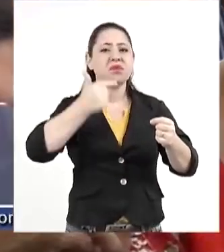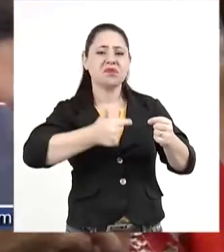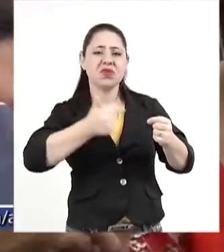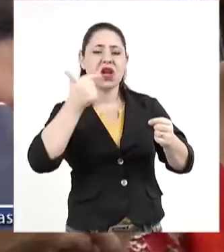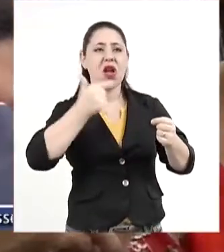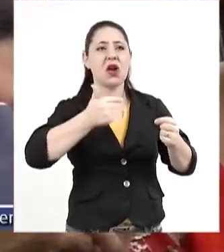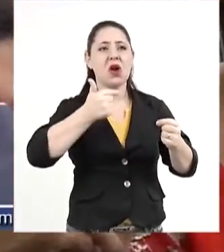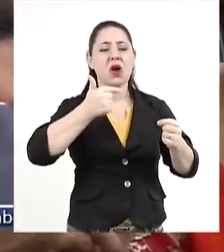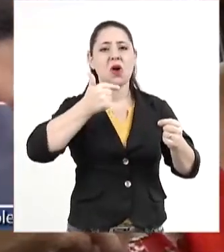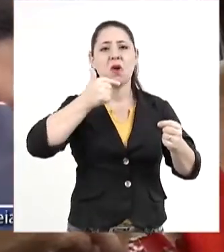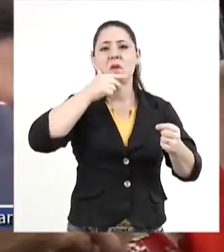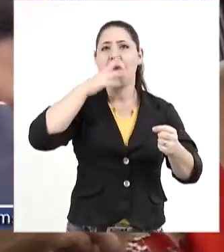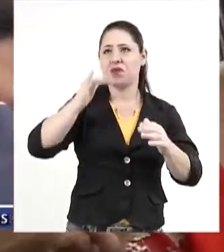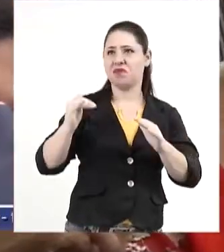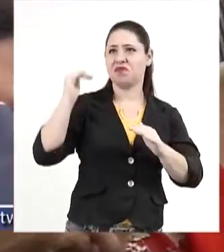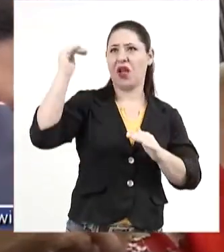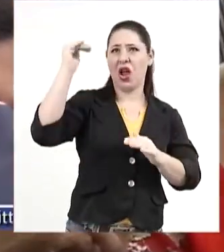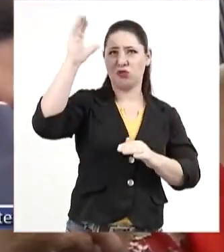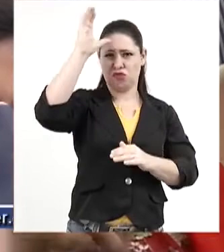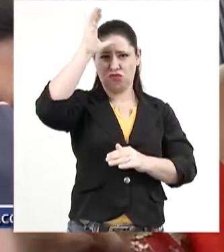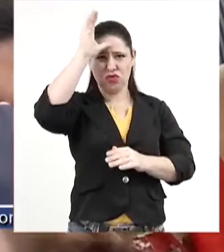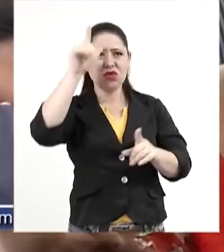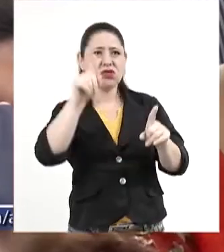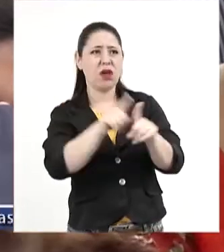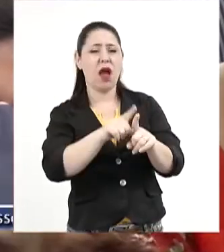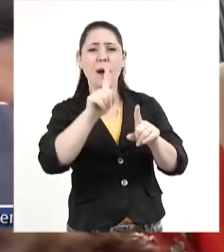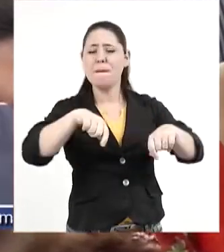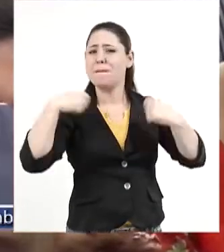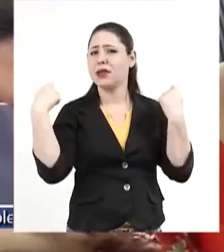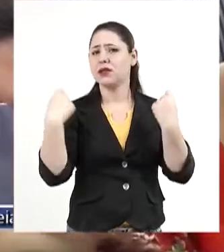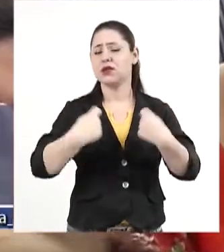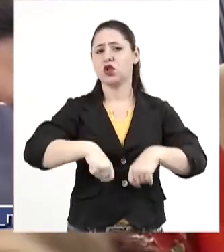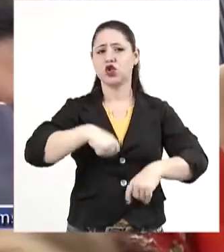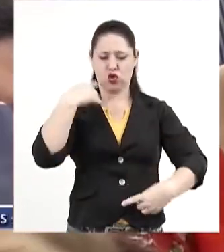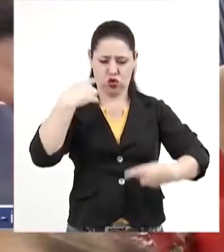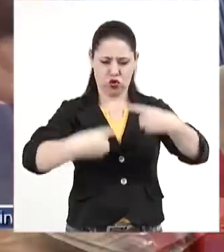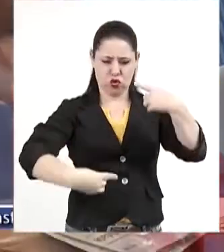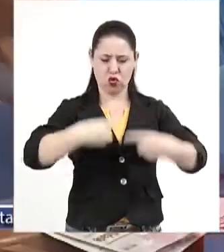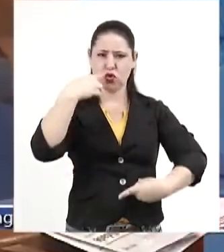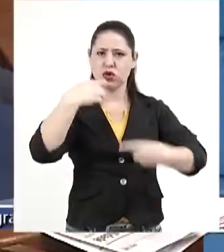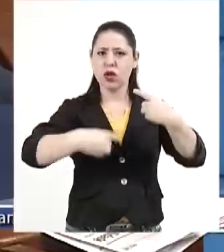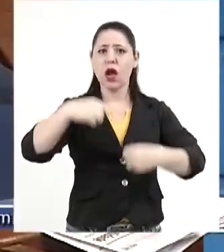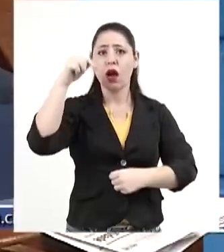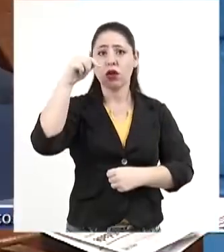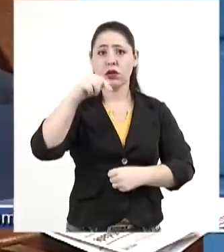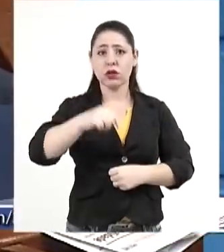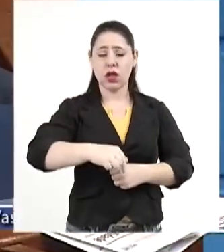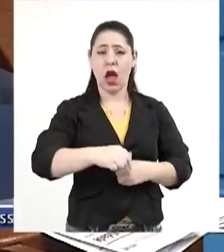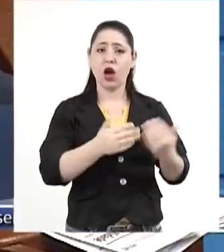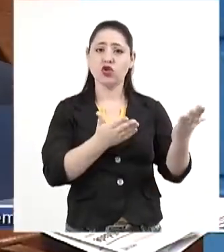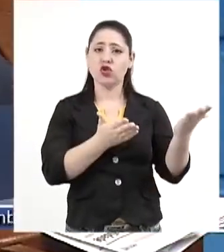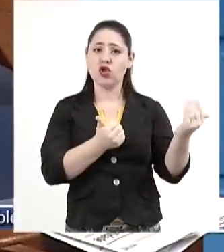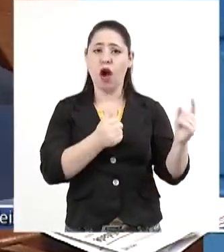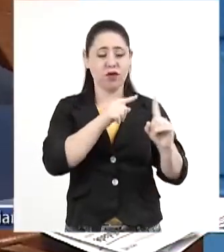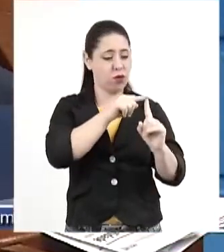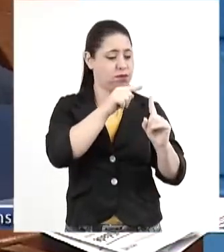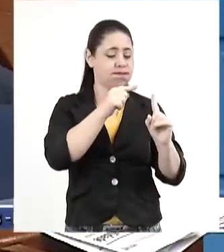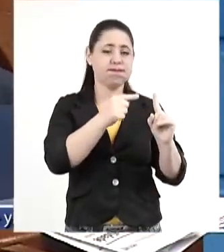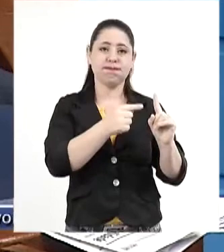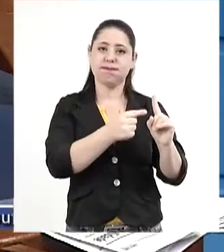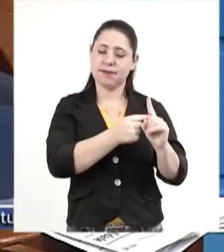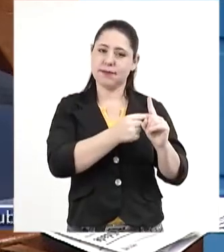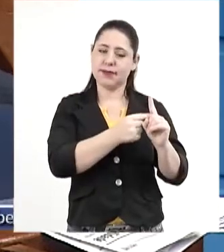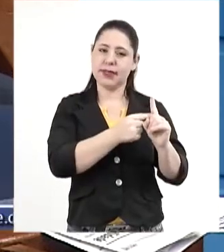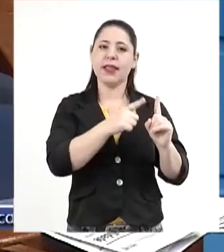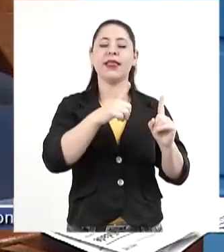um tio. É preciso a gente discutir aqui a situação da adolescente grávida,